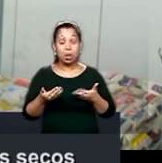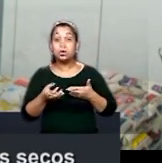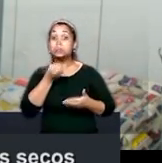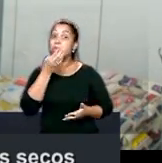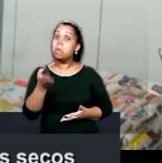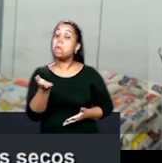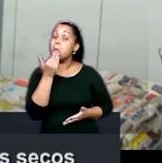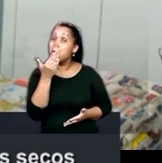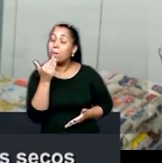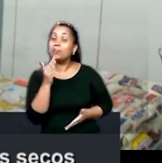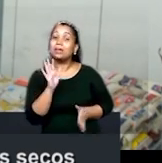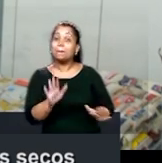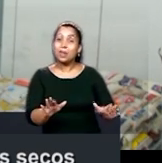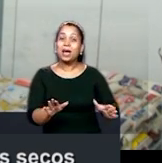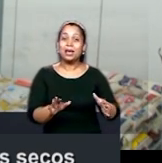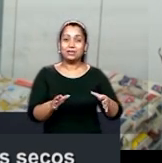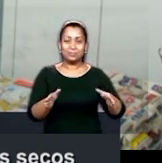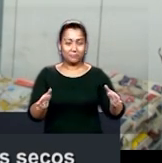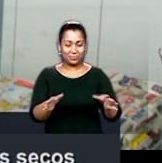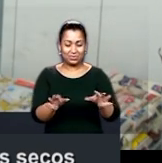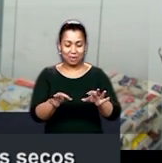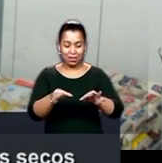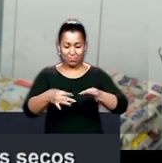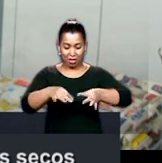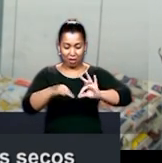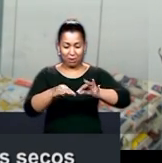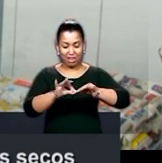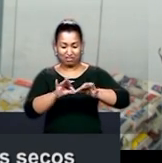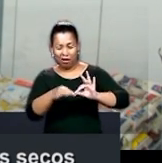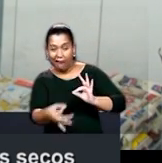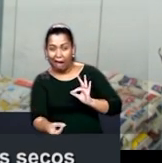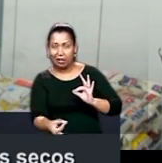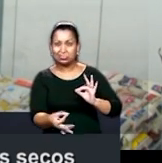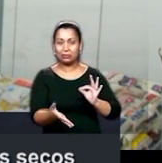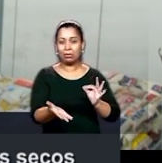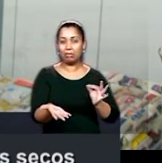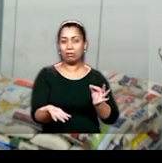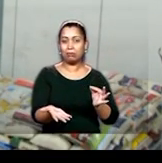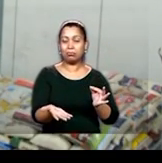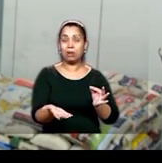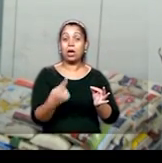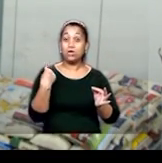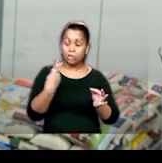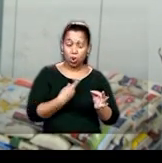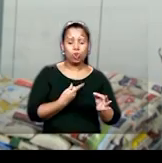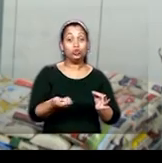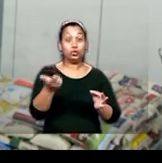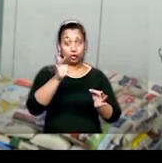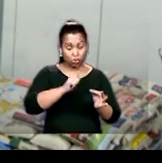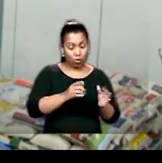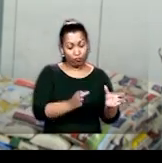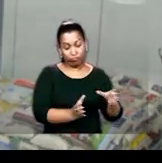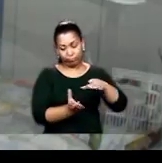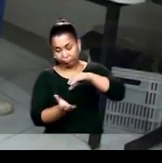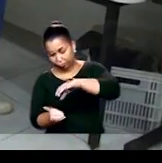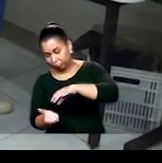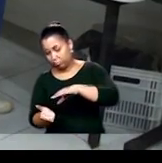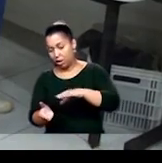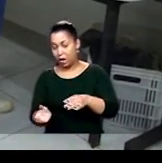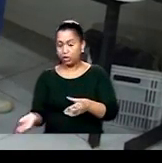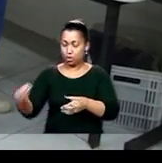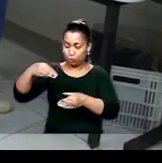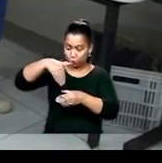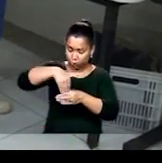para consumo, mas a embalagem acontece de rasgar, aí a gente reembala de 1 quilo para